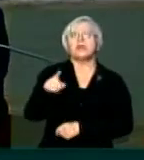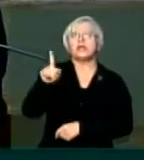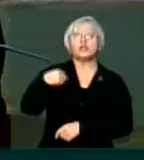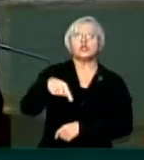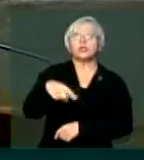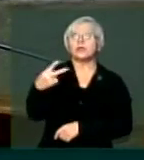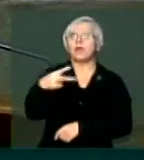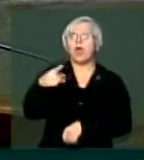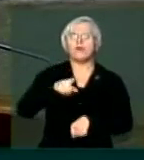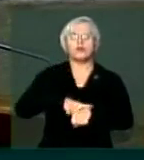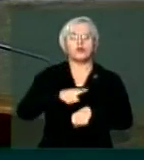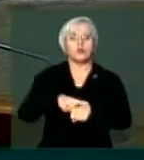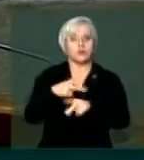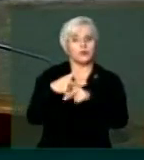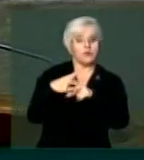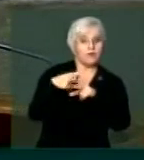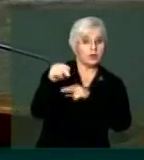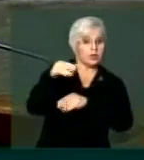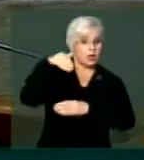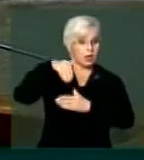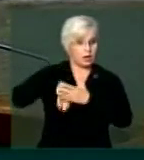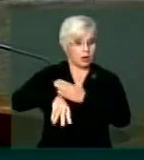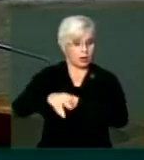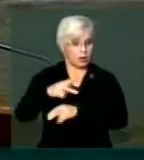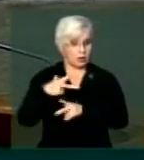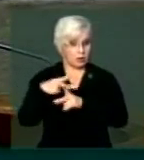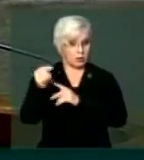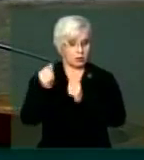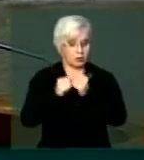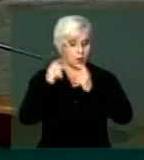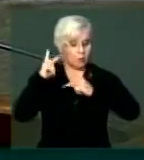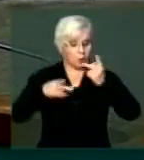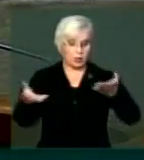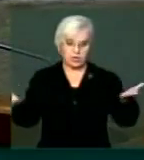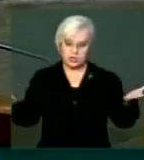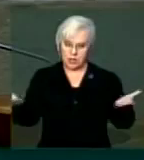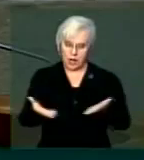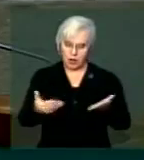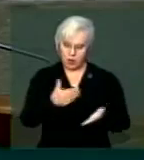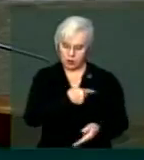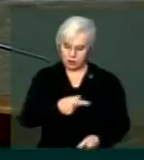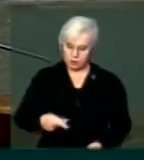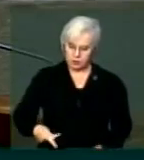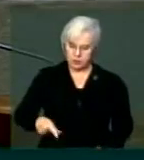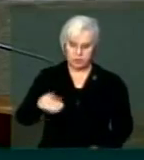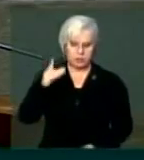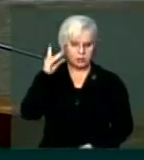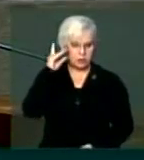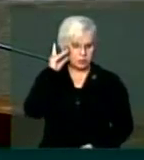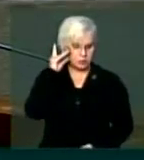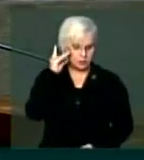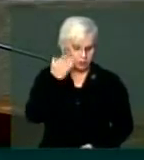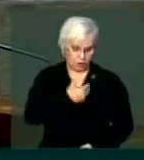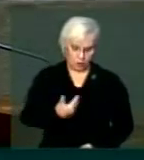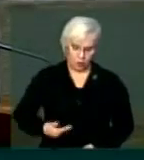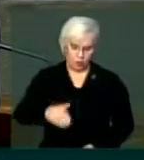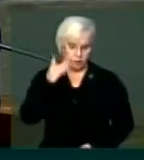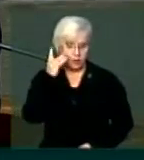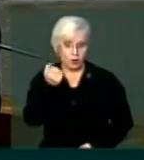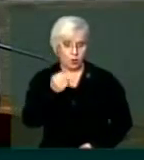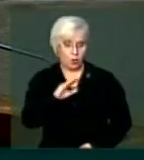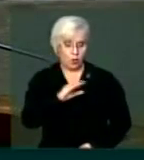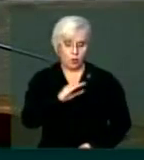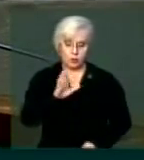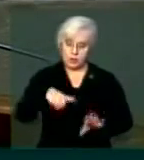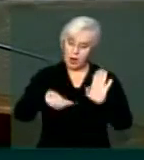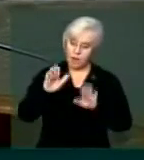para o segundo turno, vencer as eleições com a política atual do governo Dilma, ou com o eventual